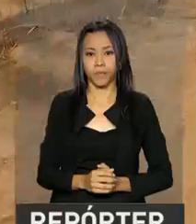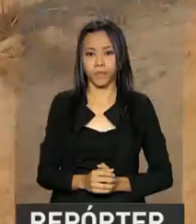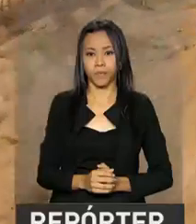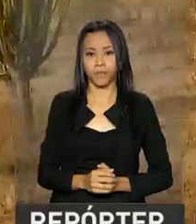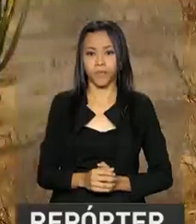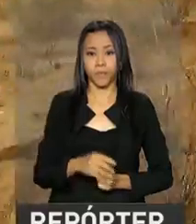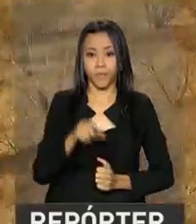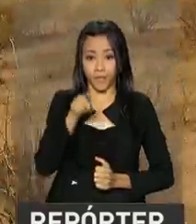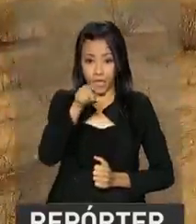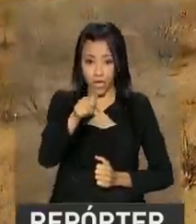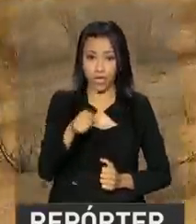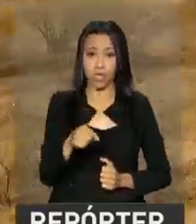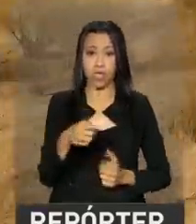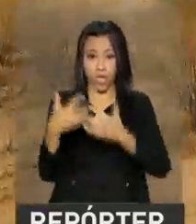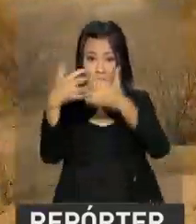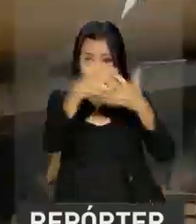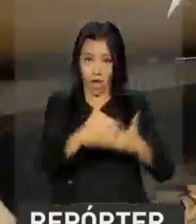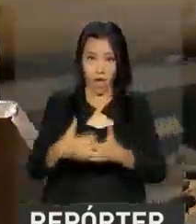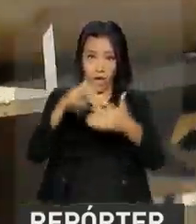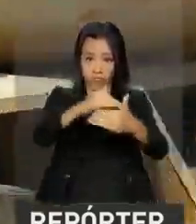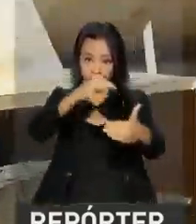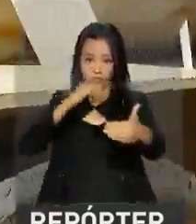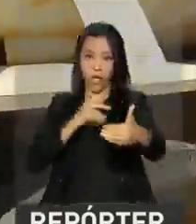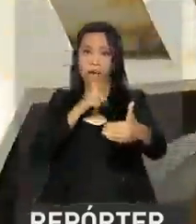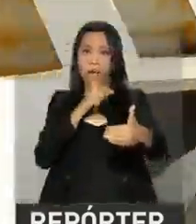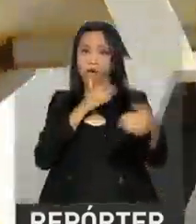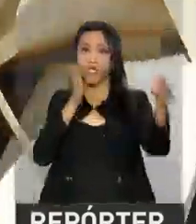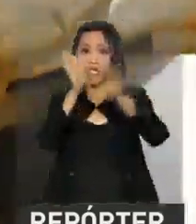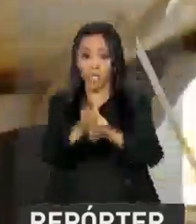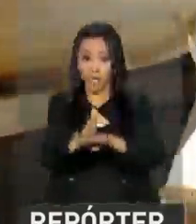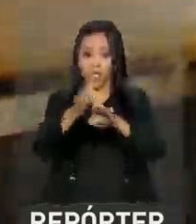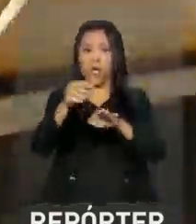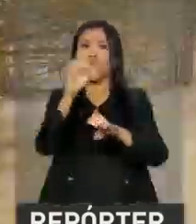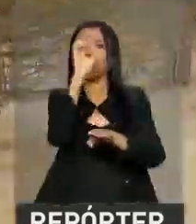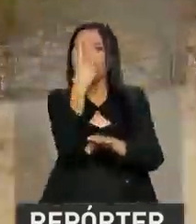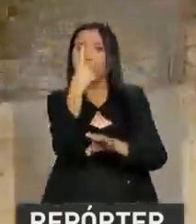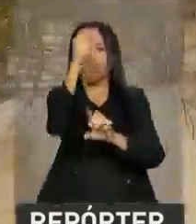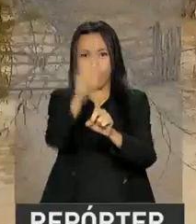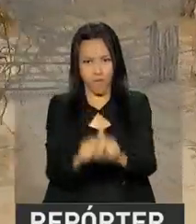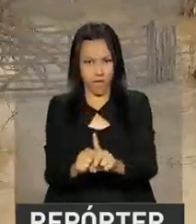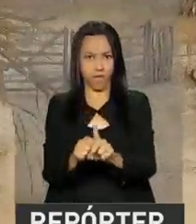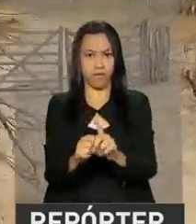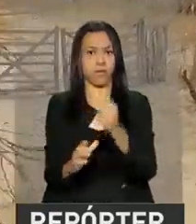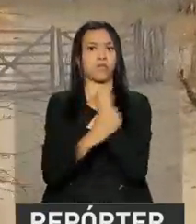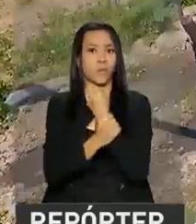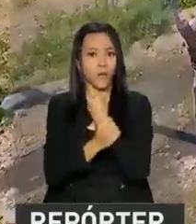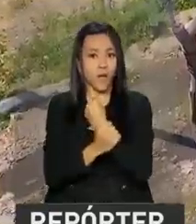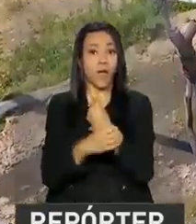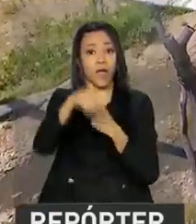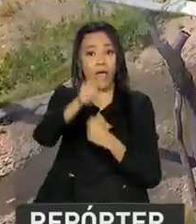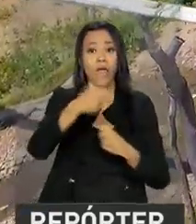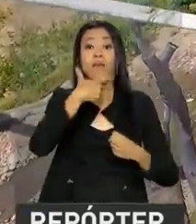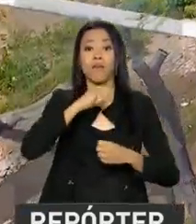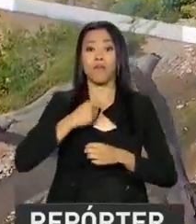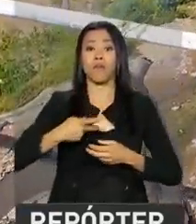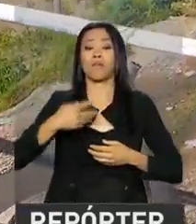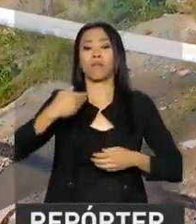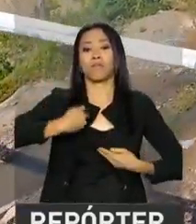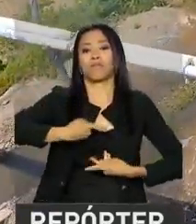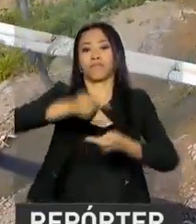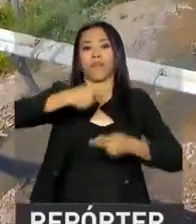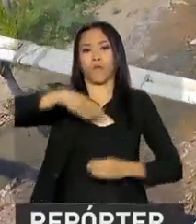Para o Carro-Pipa chegar até aqui e garantir a água por até um mês, o trabalho coordenado pelo Exército é